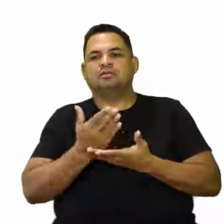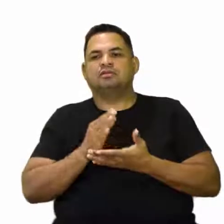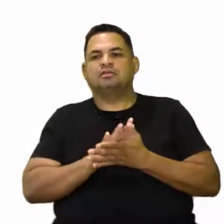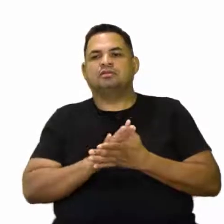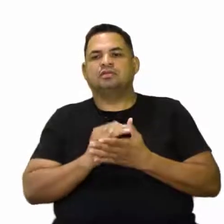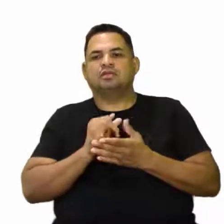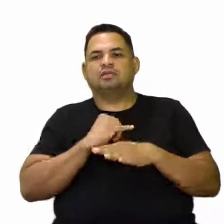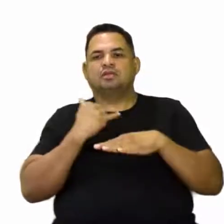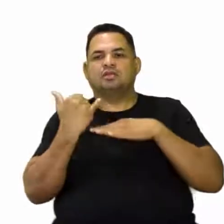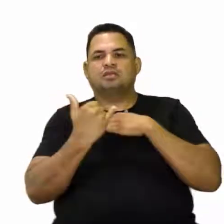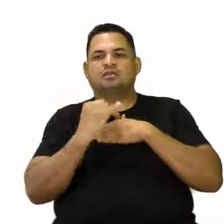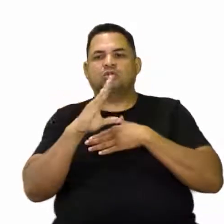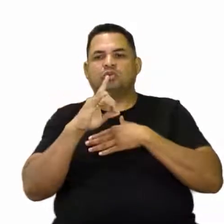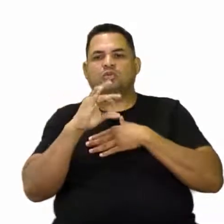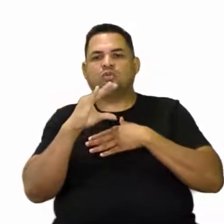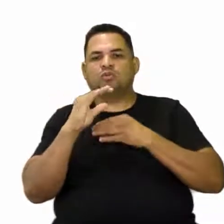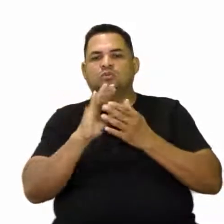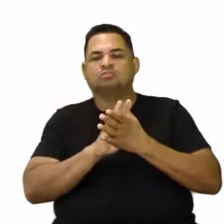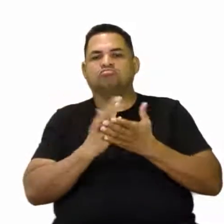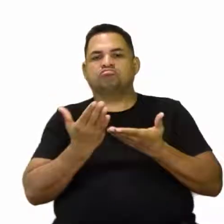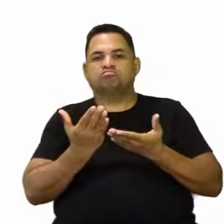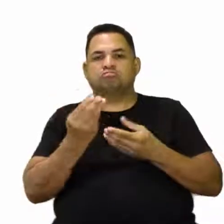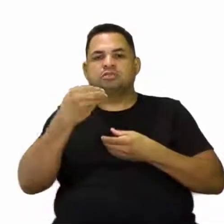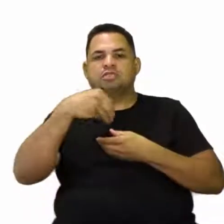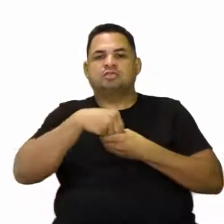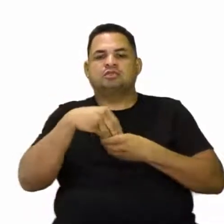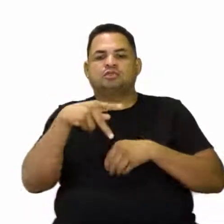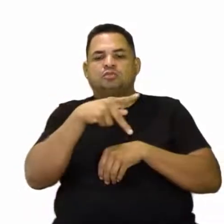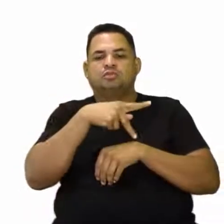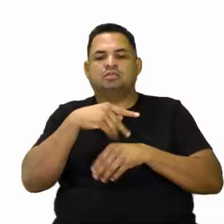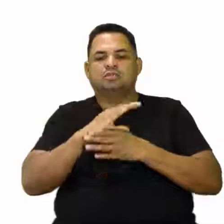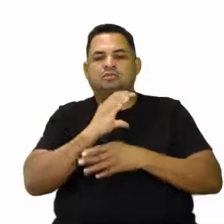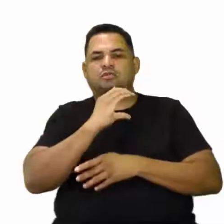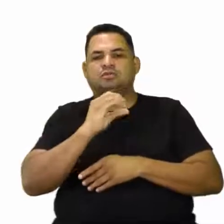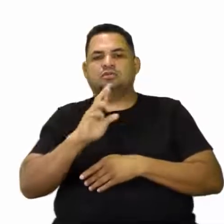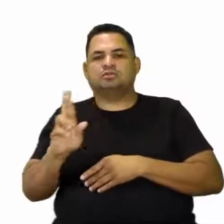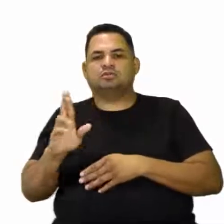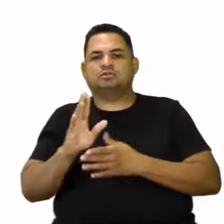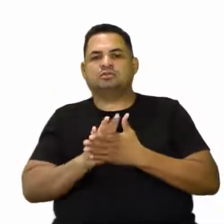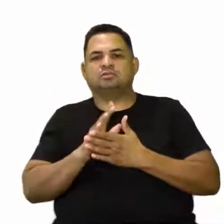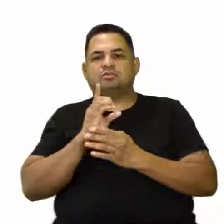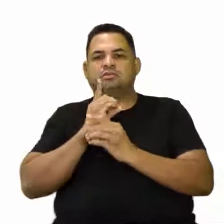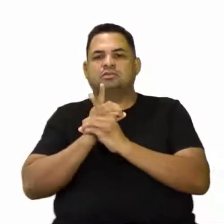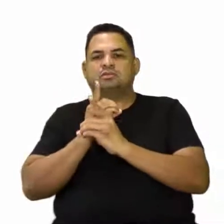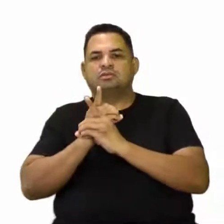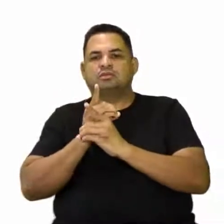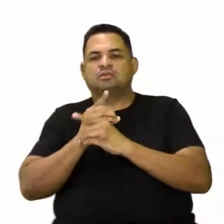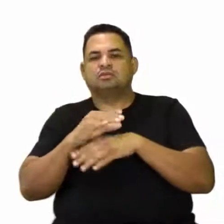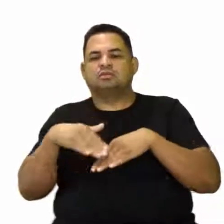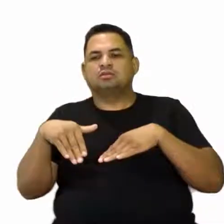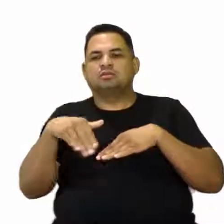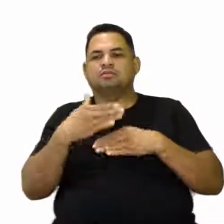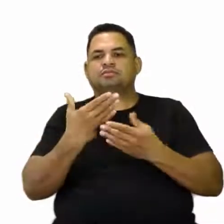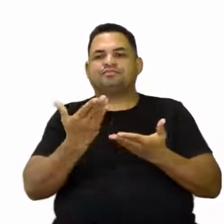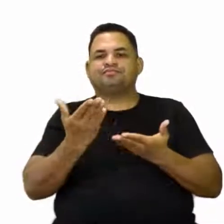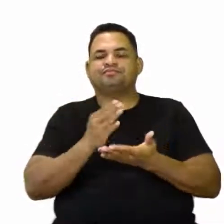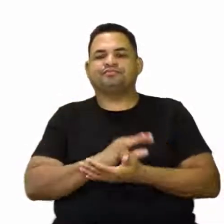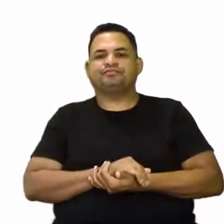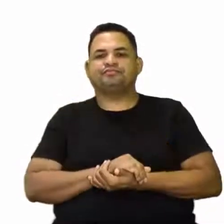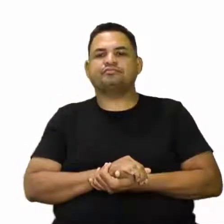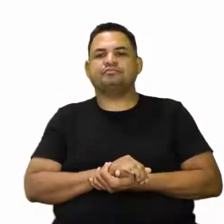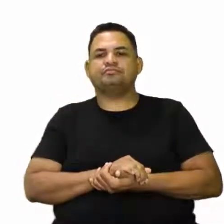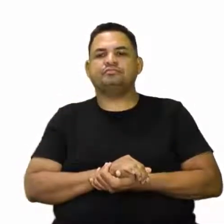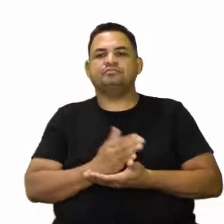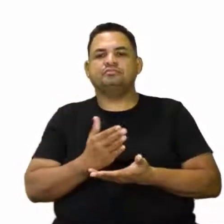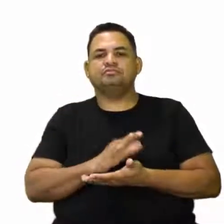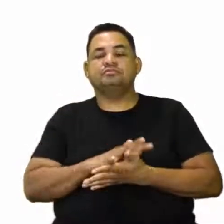Coco, que pertence à Costa Rica. Encontrar nos endereços lá da Costa Rica, encontrar, na verdade,